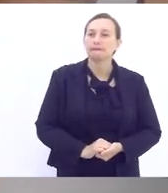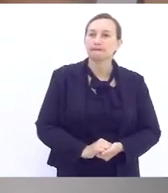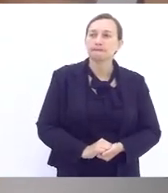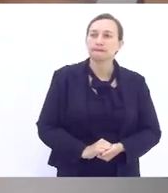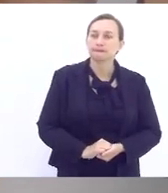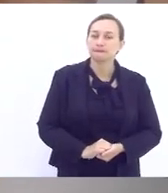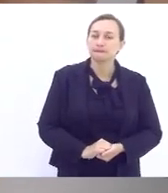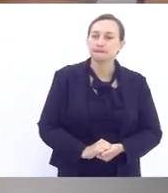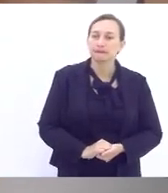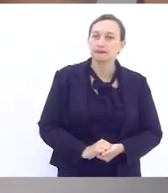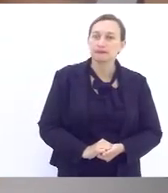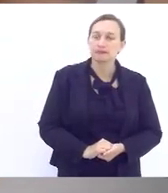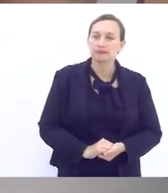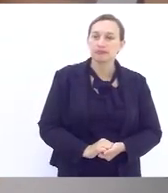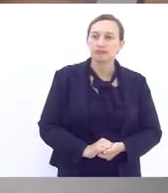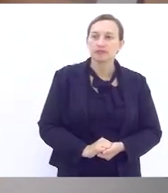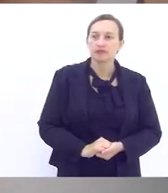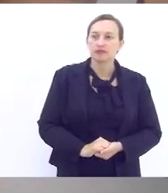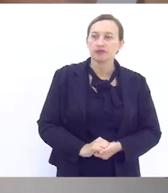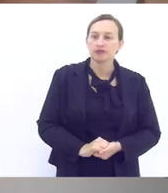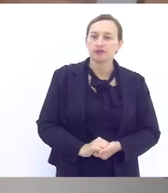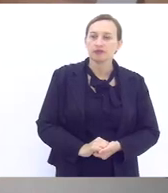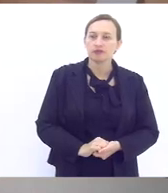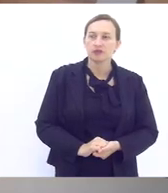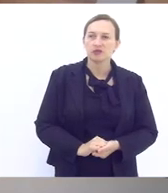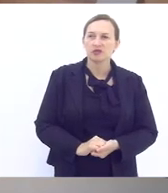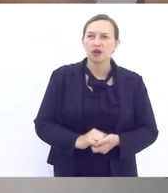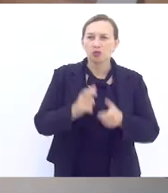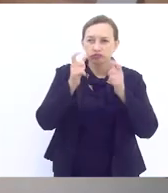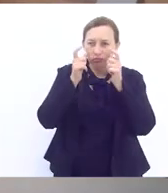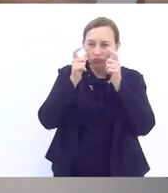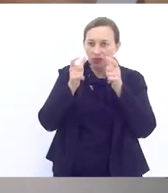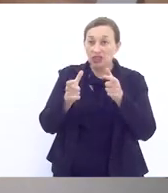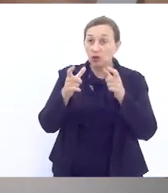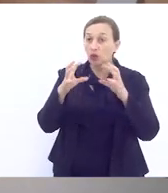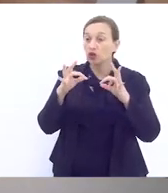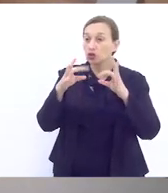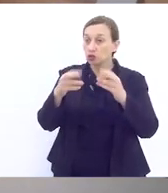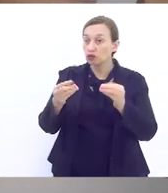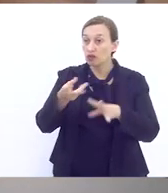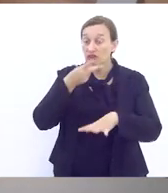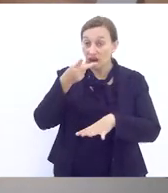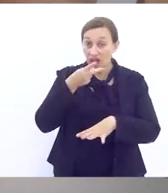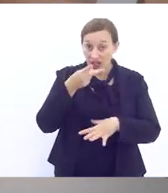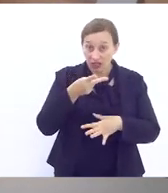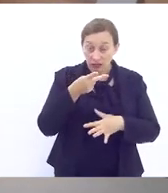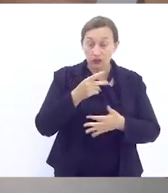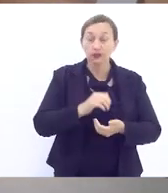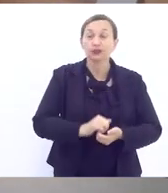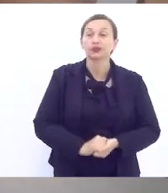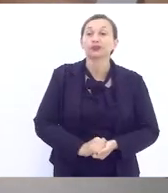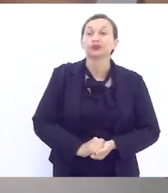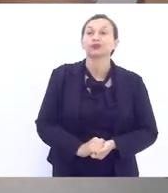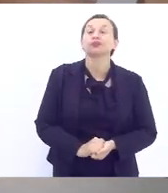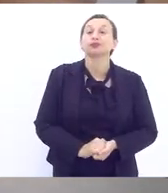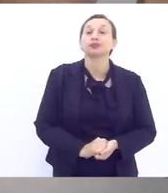Olha só eu ouvi com muita atenção todos